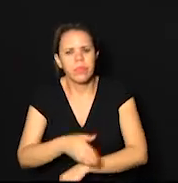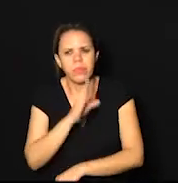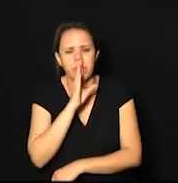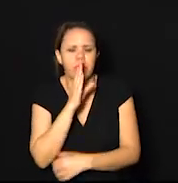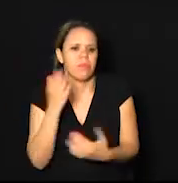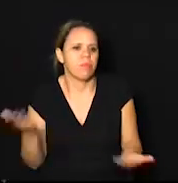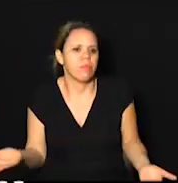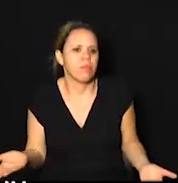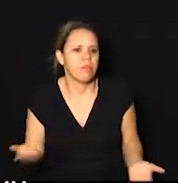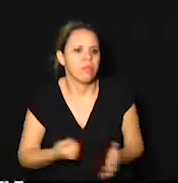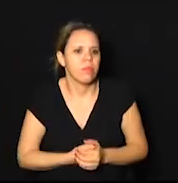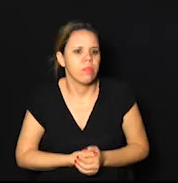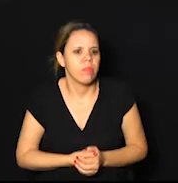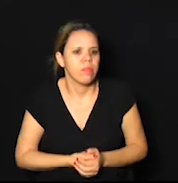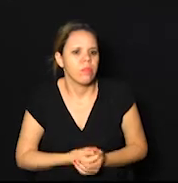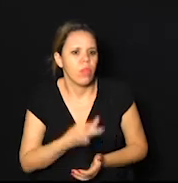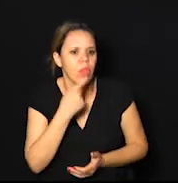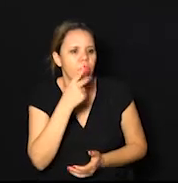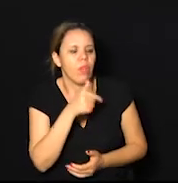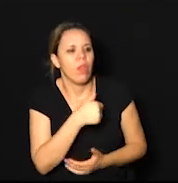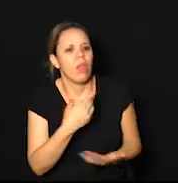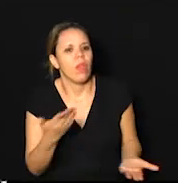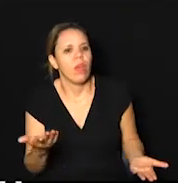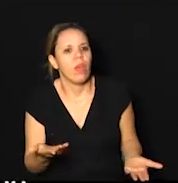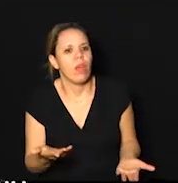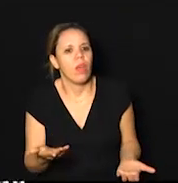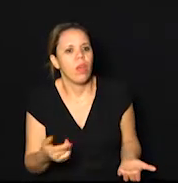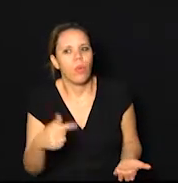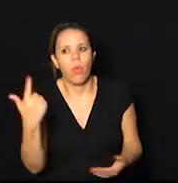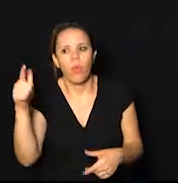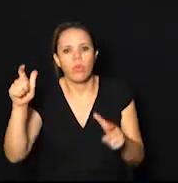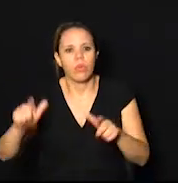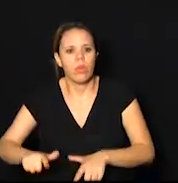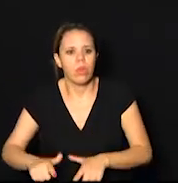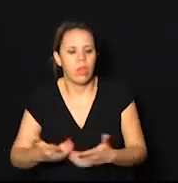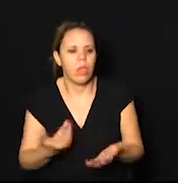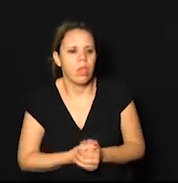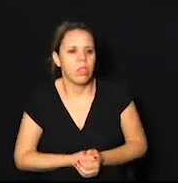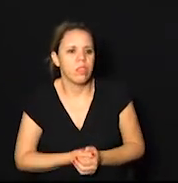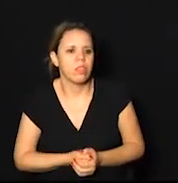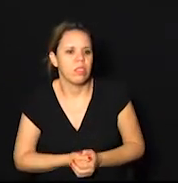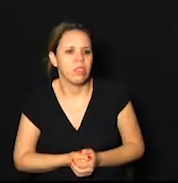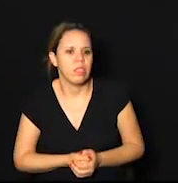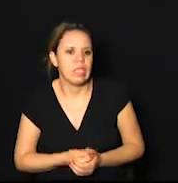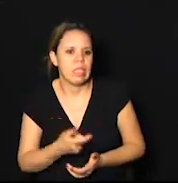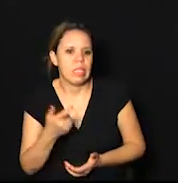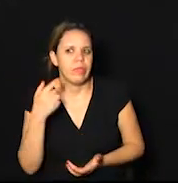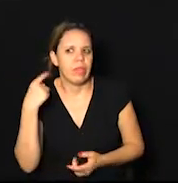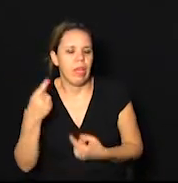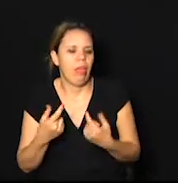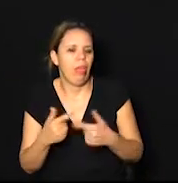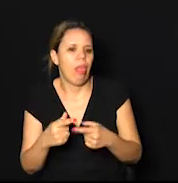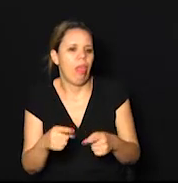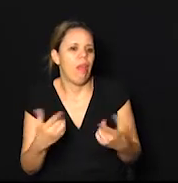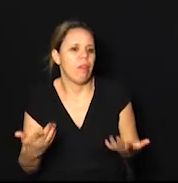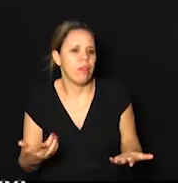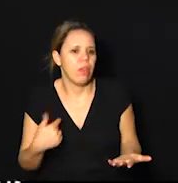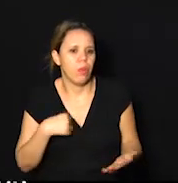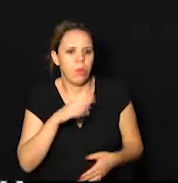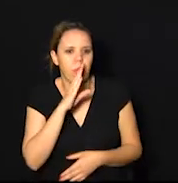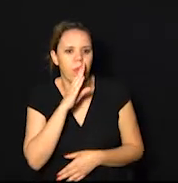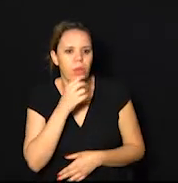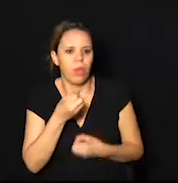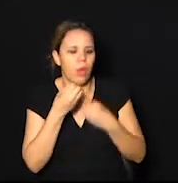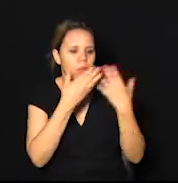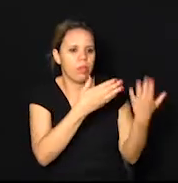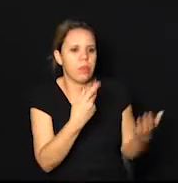fica quieta e aí se eu falar para ele que eu fui num outro local e iria ficar zoando comigo eu fico